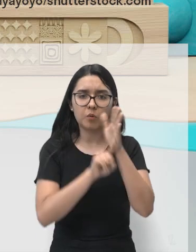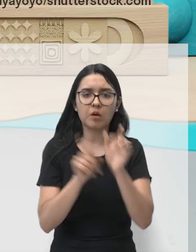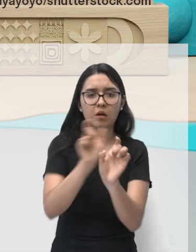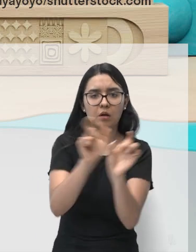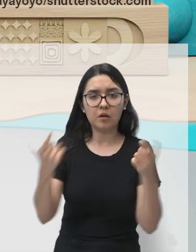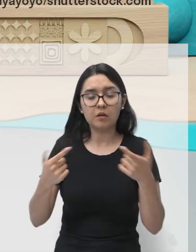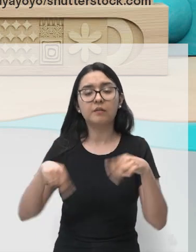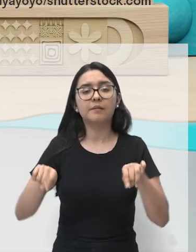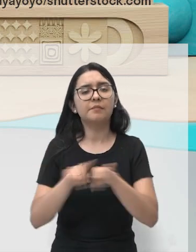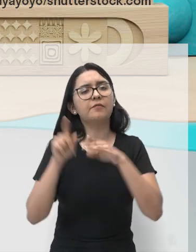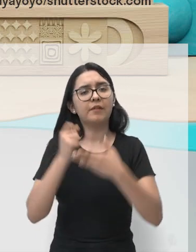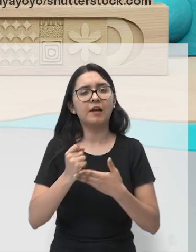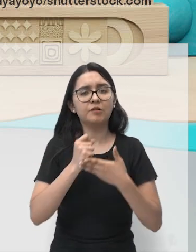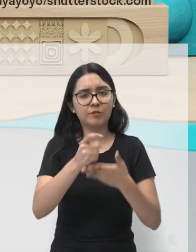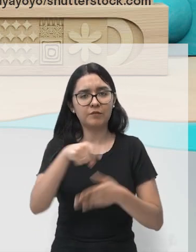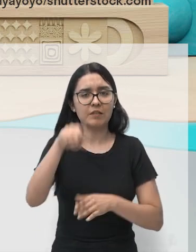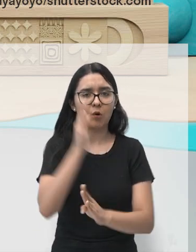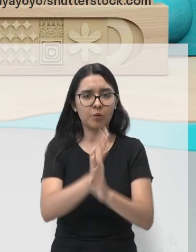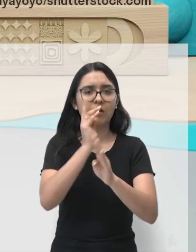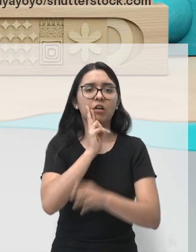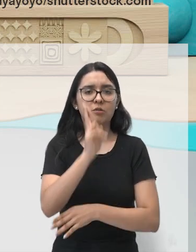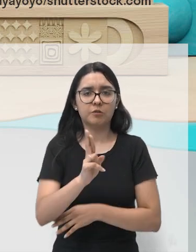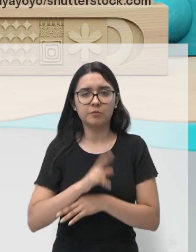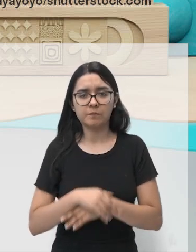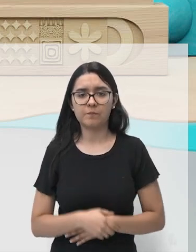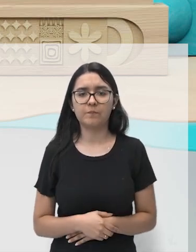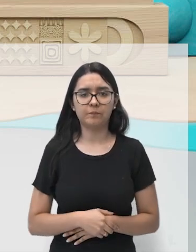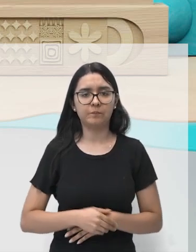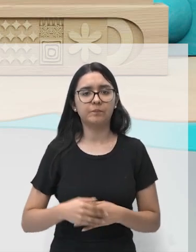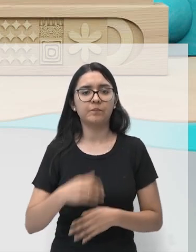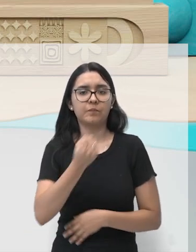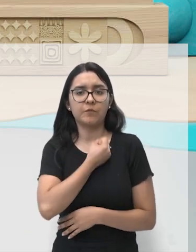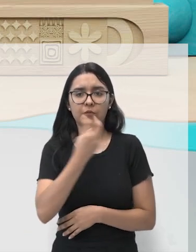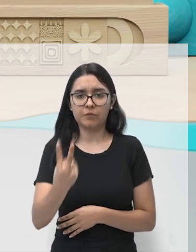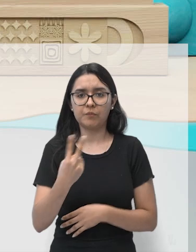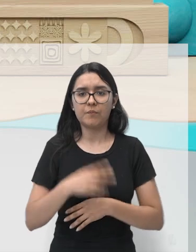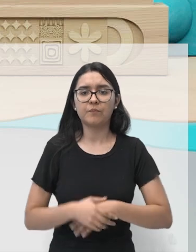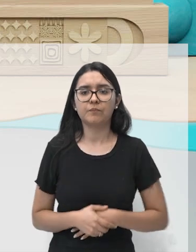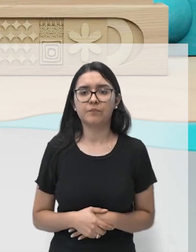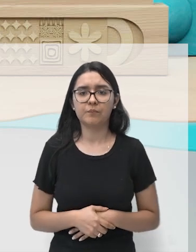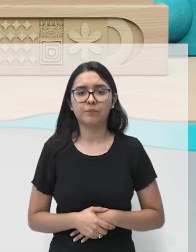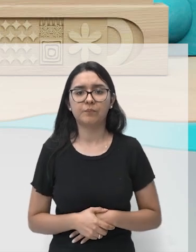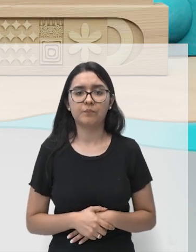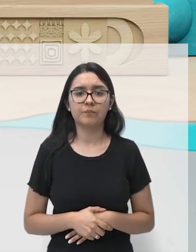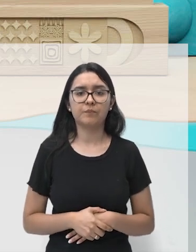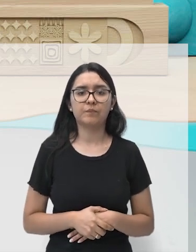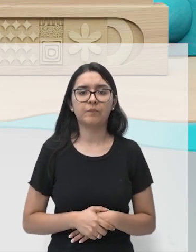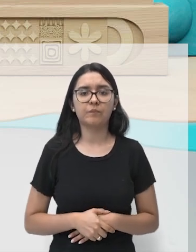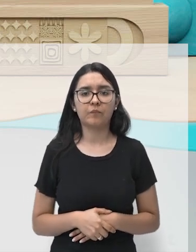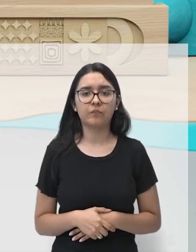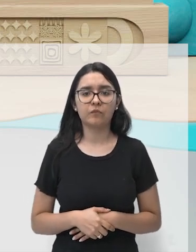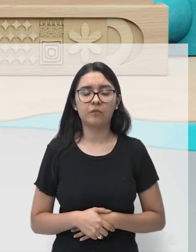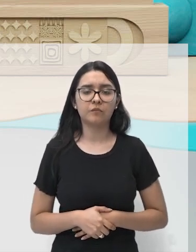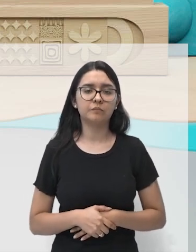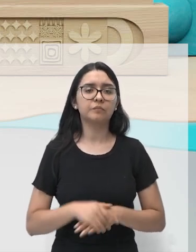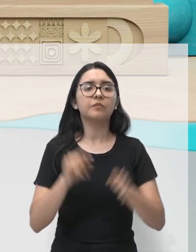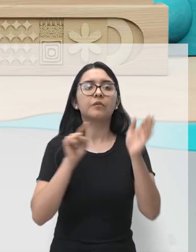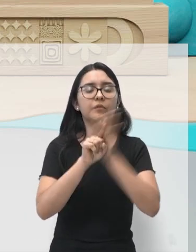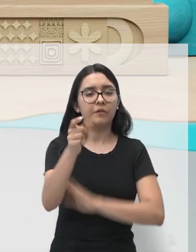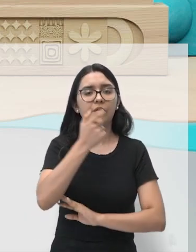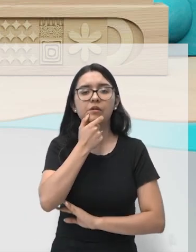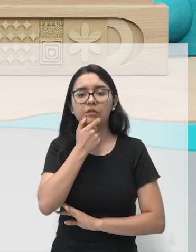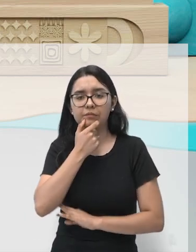sinônimos. E isso ajuda bastante, tá bom? Vamos para number 2. Ó, Families never help